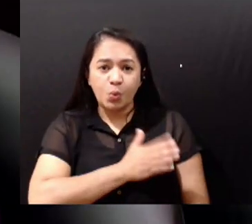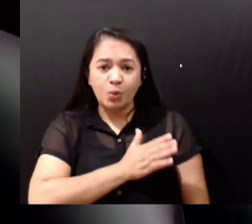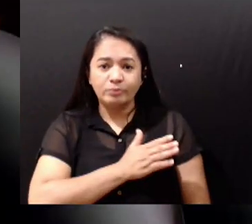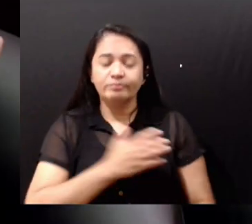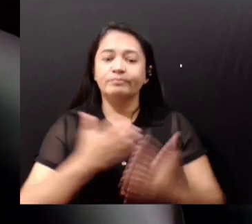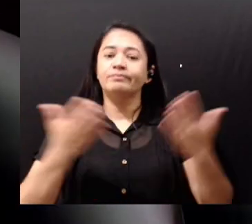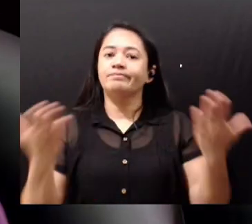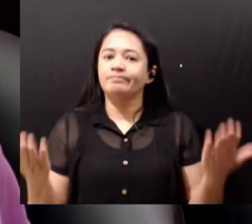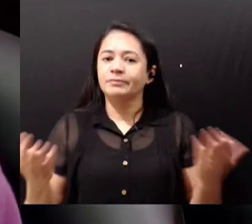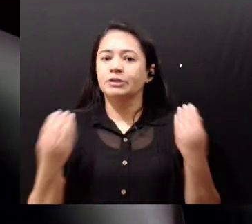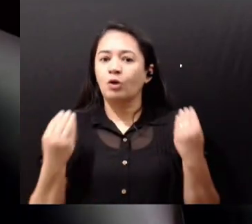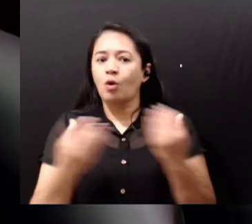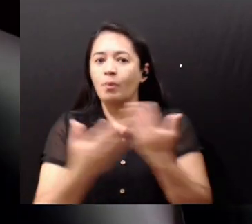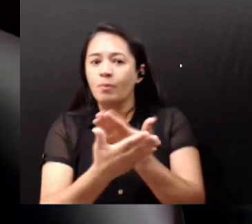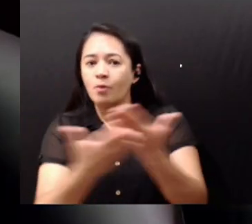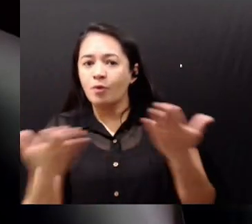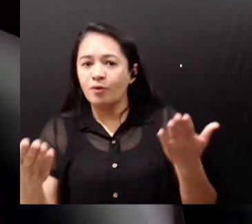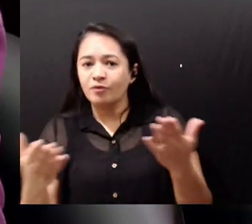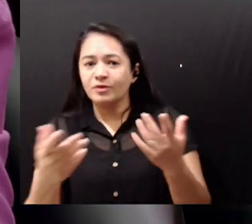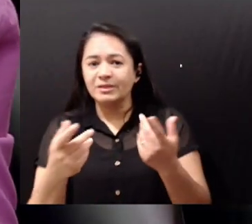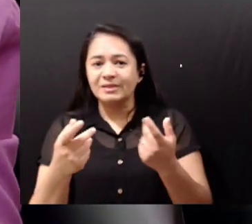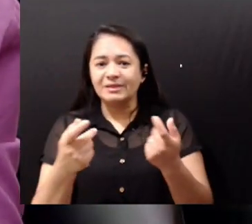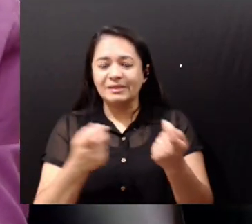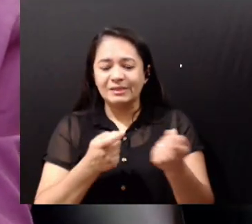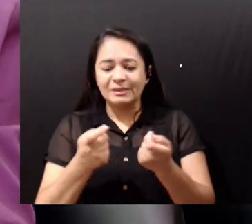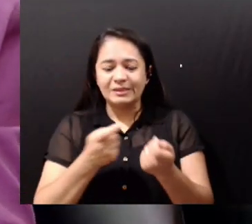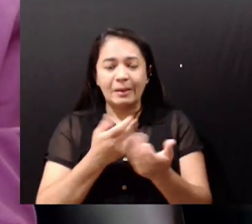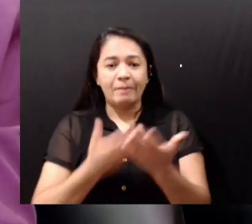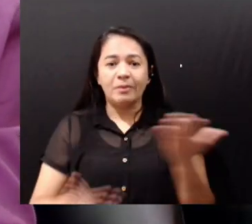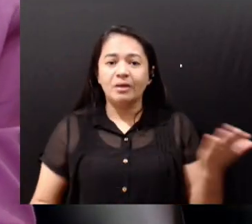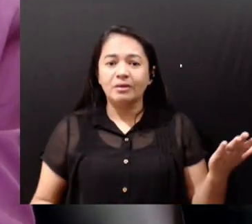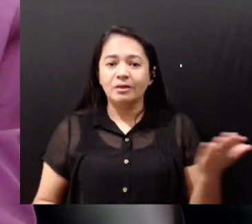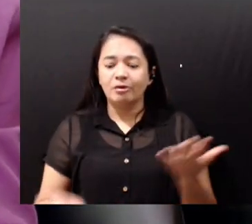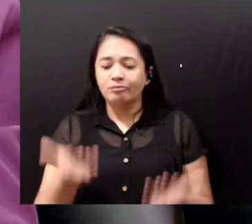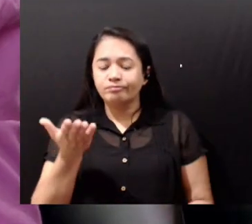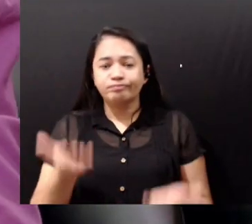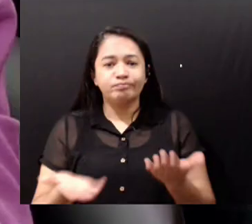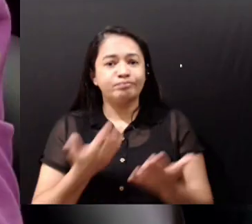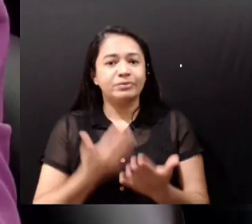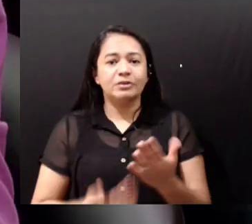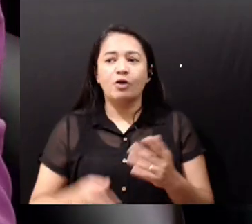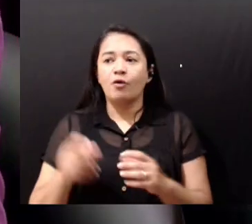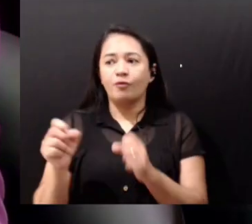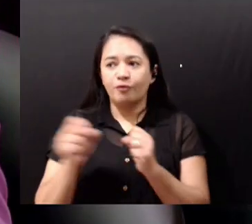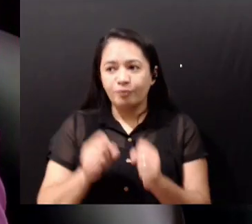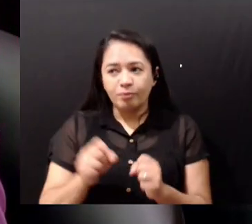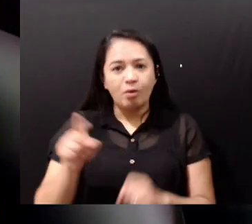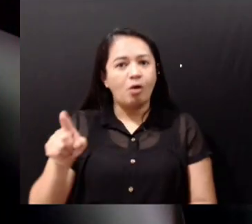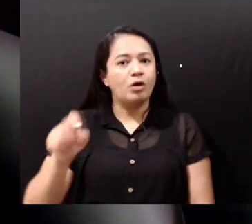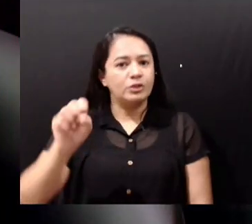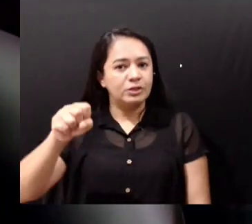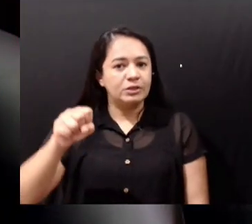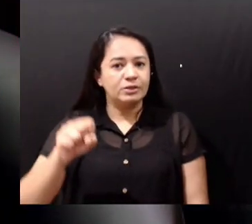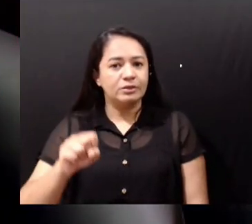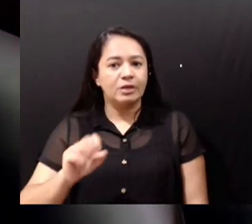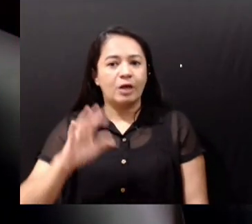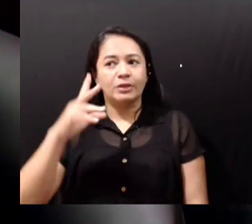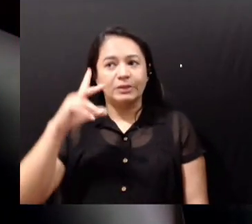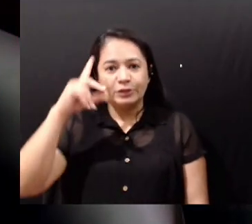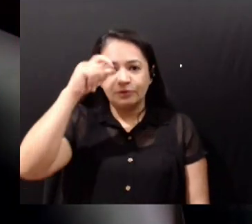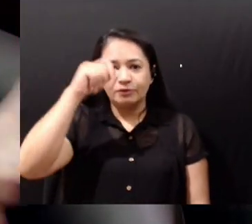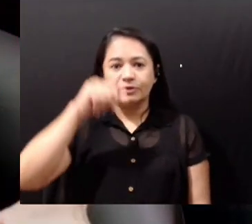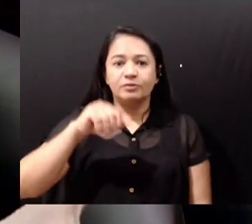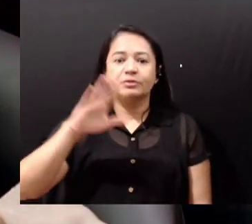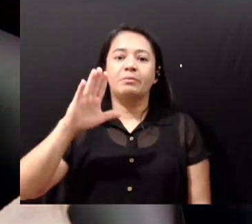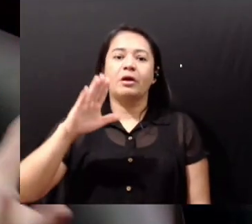você desregulou, desequilibrou, você pode sim, posteriormente, ter uma maior dificuldade, sim, para essa perda